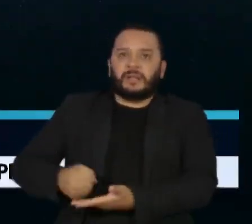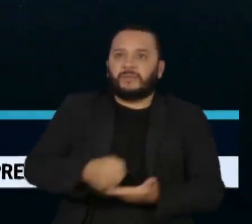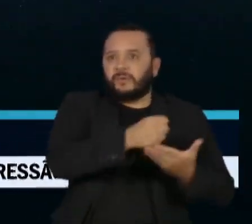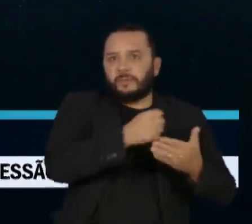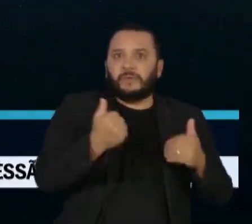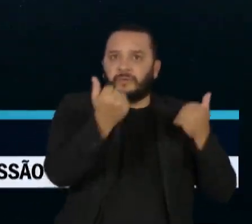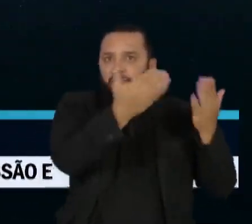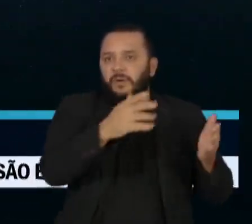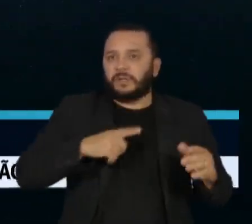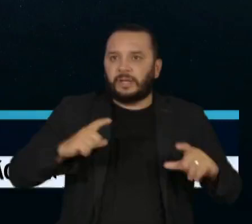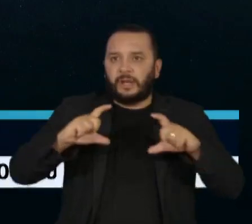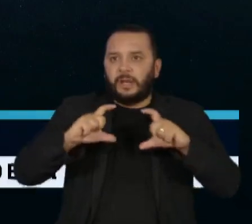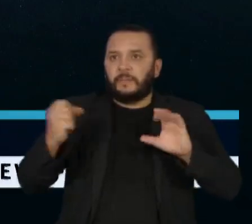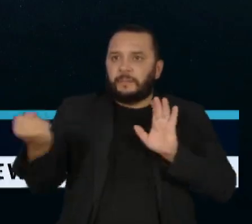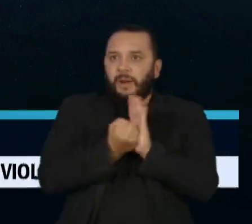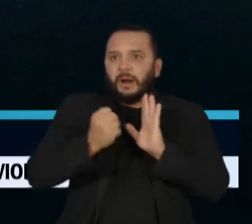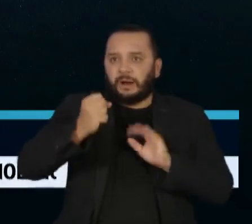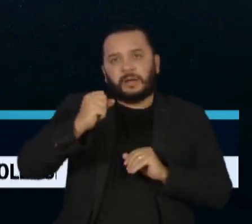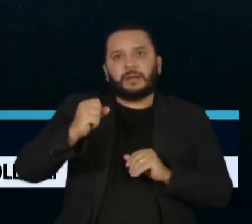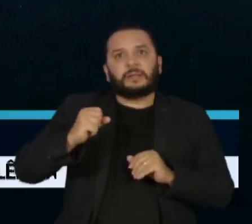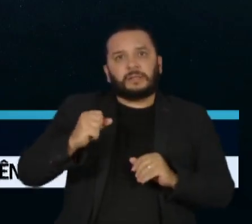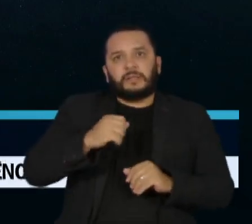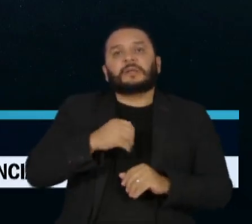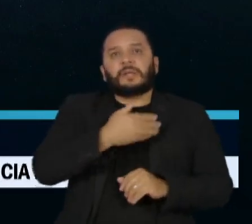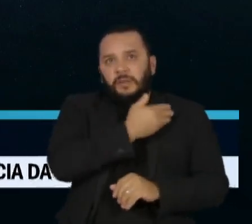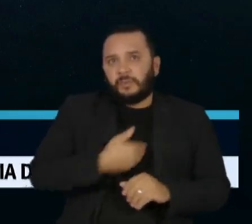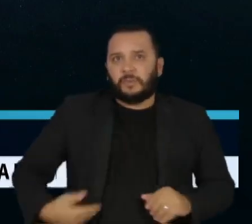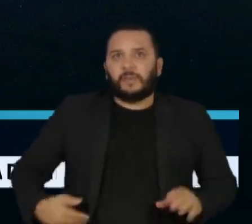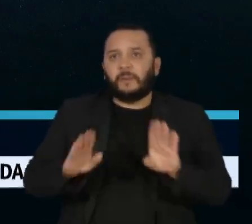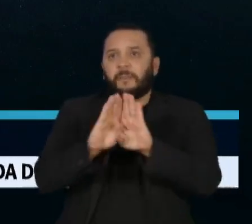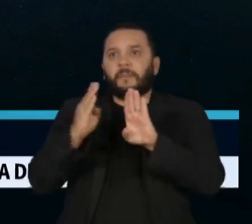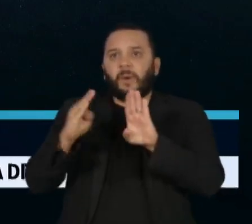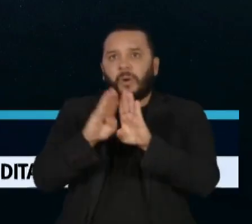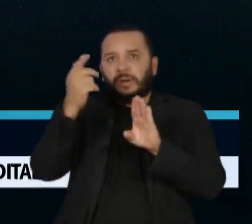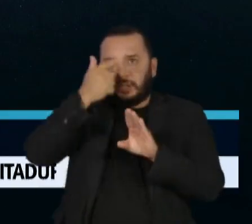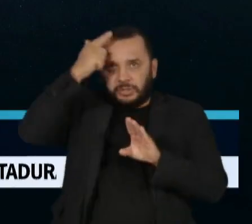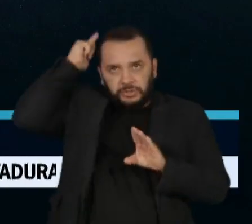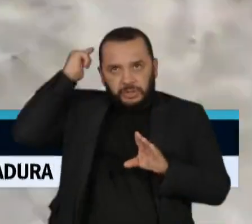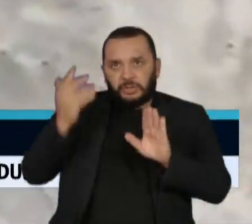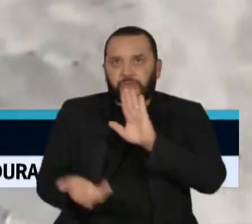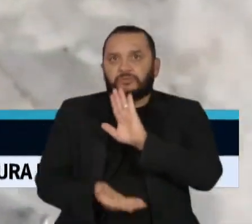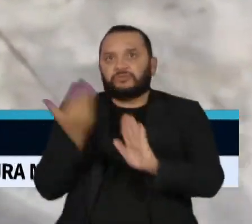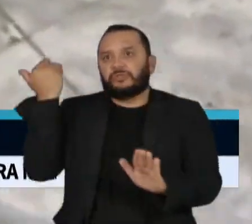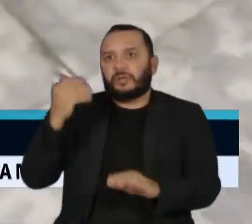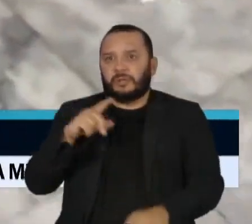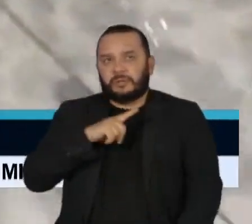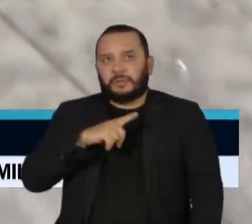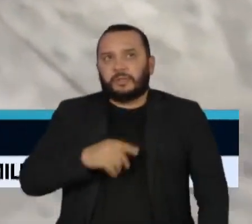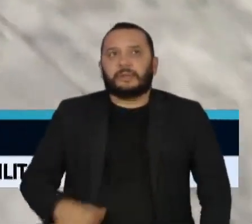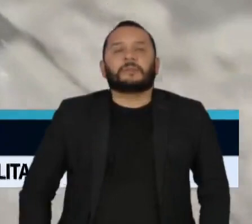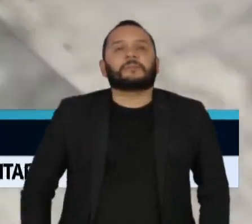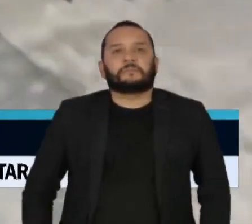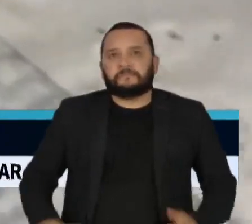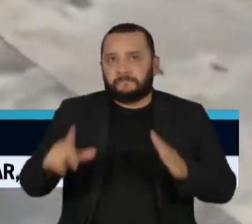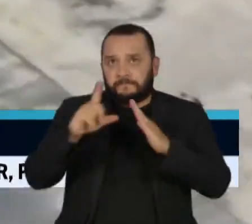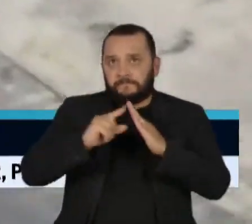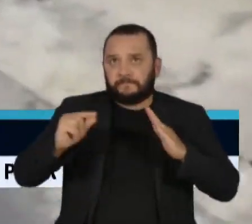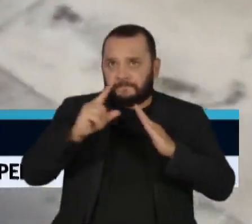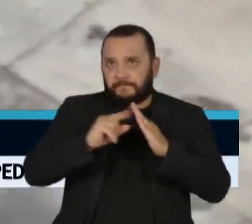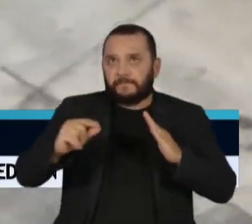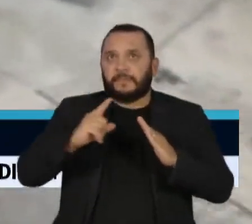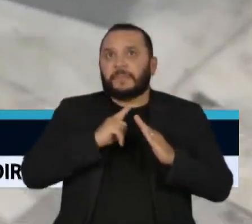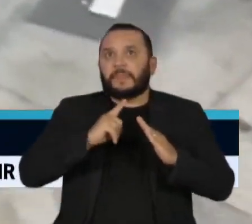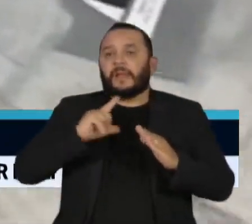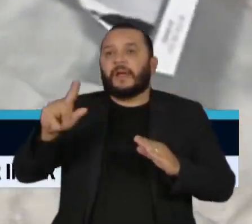o brasão da República e uma porta com o nome do ministro Alexandre de Moraes foram arrancados. No Palácio do Planalto, a galeria